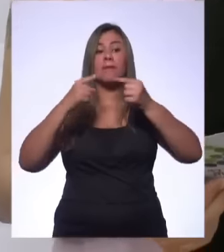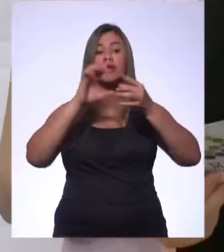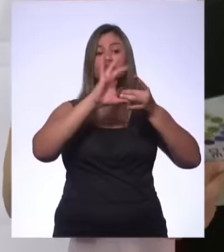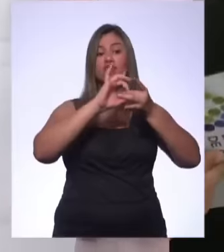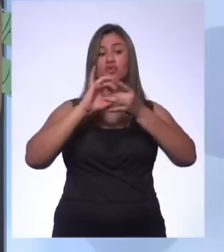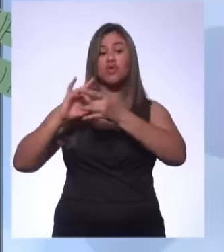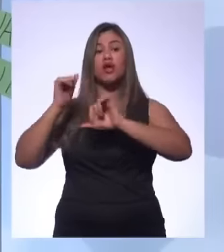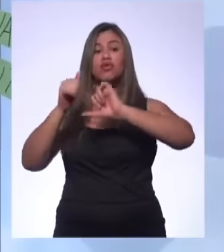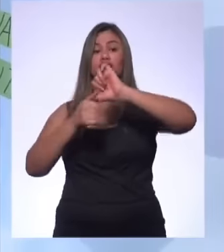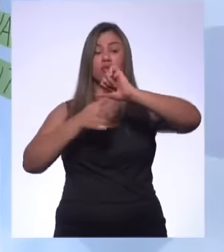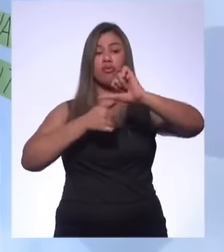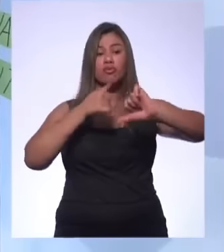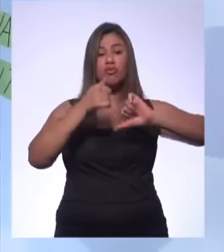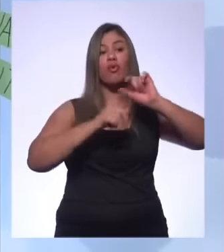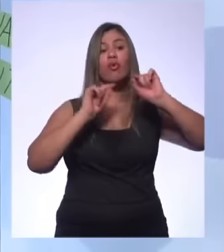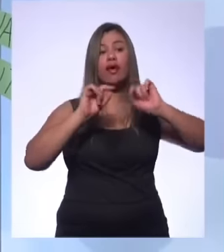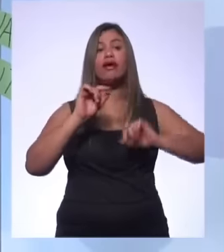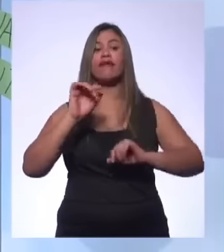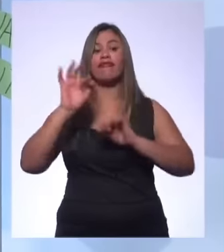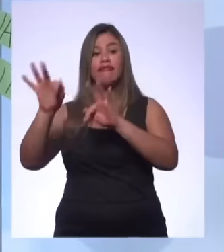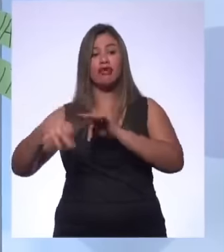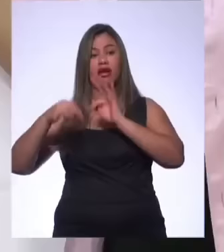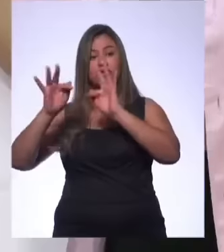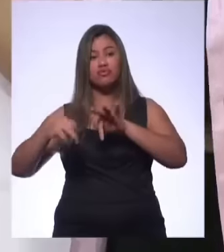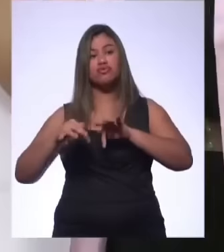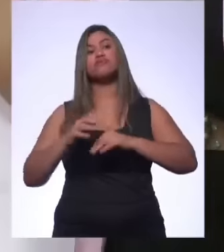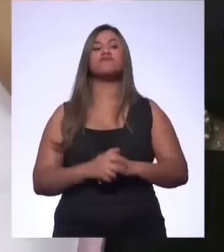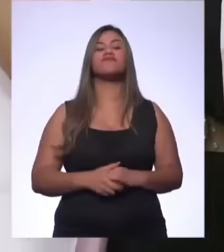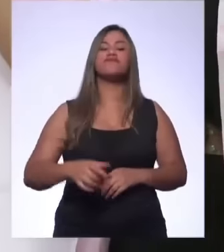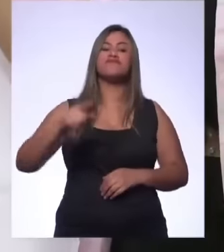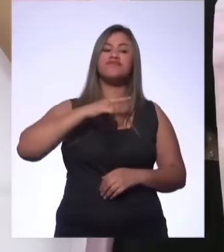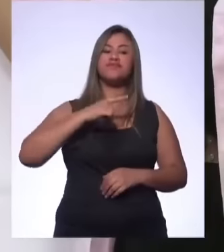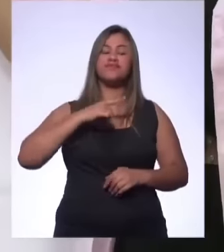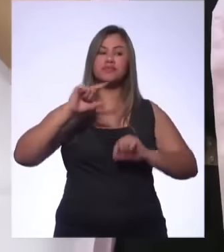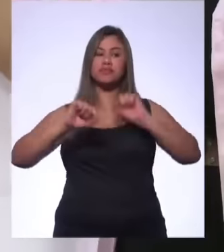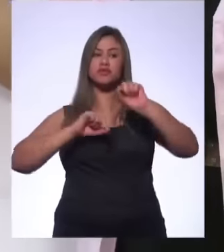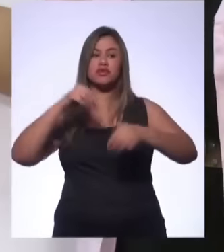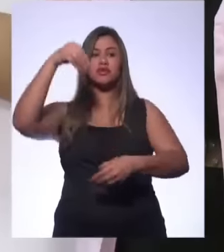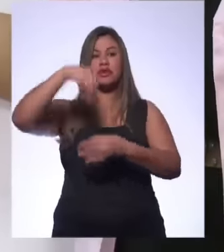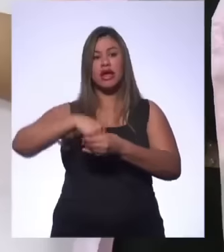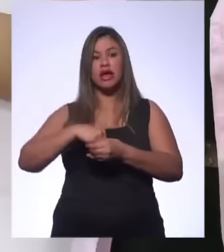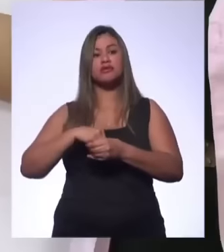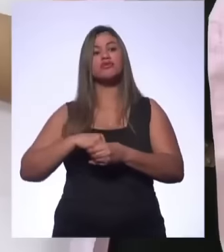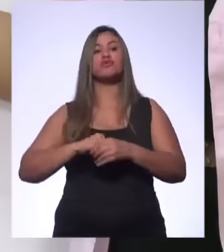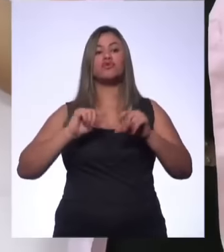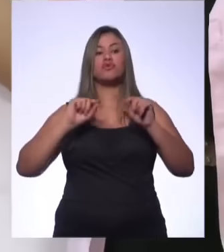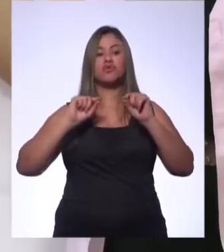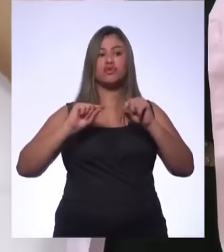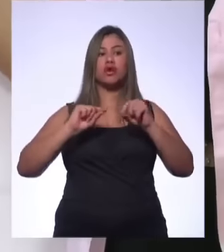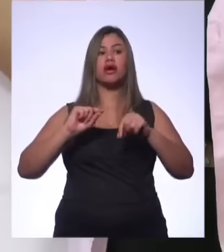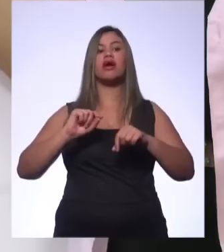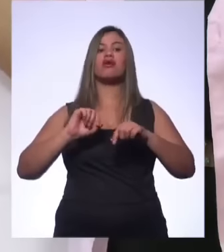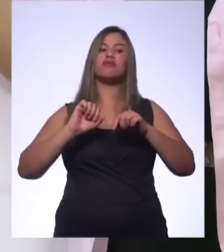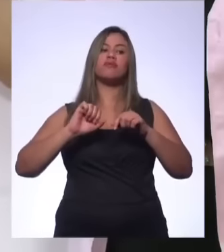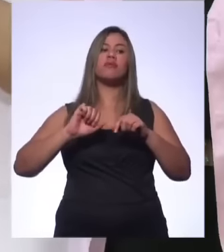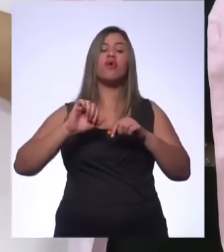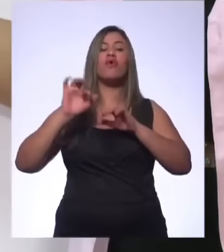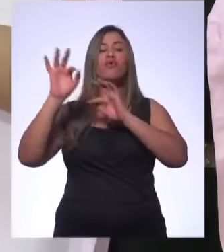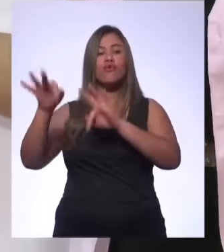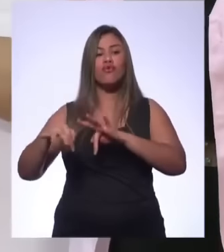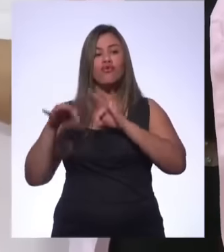de transição. E aí nós temos o feudo, que dentro do feudo nós temos, dentro desse sistema, né, que é o